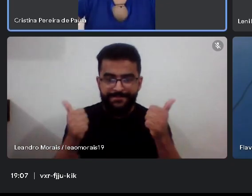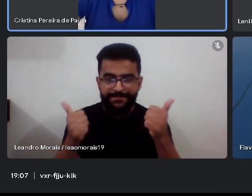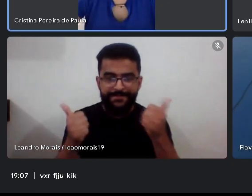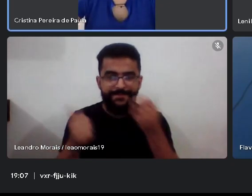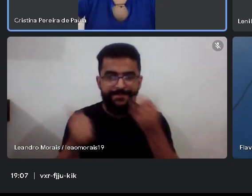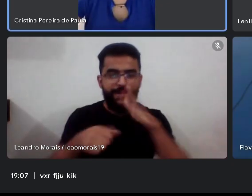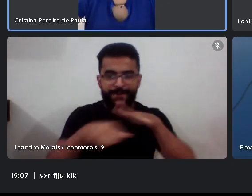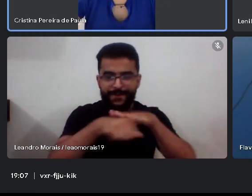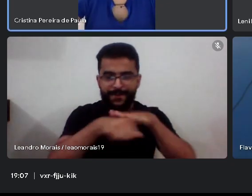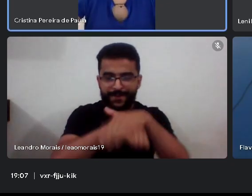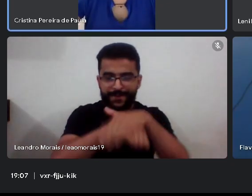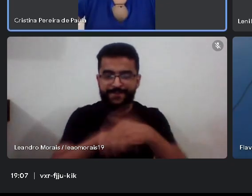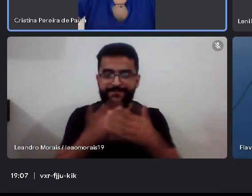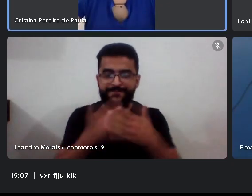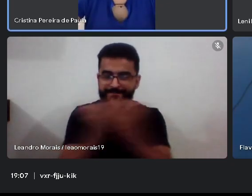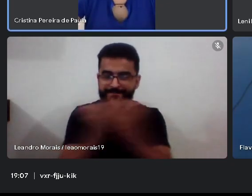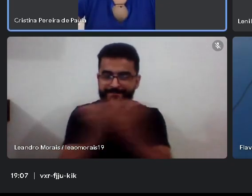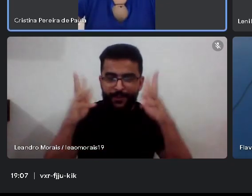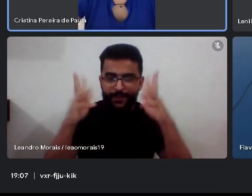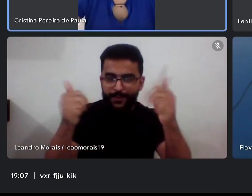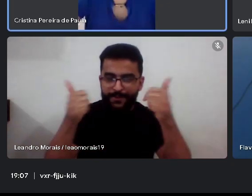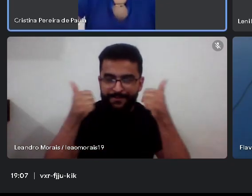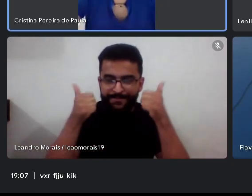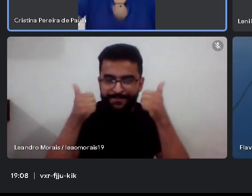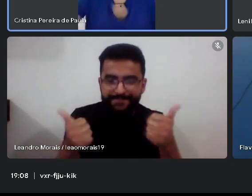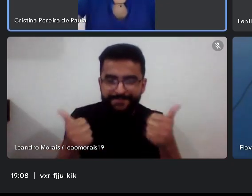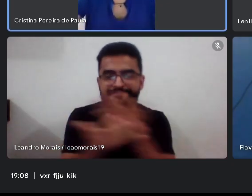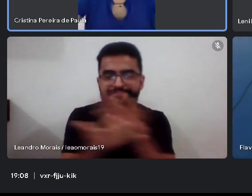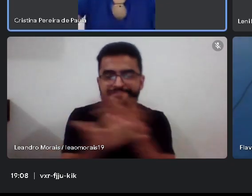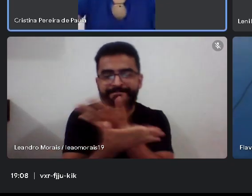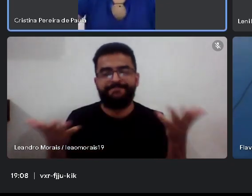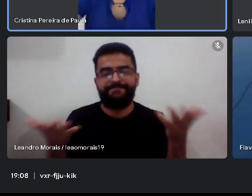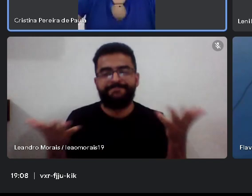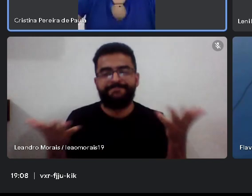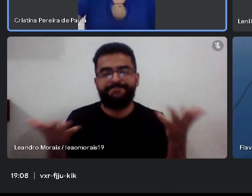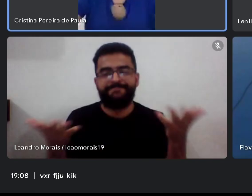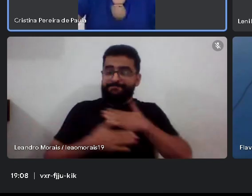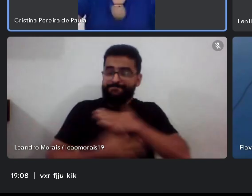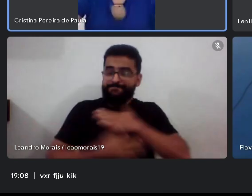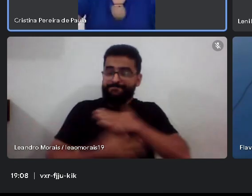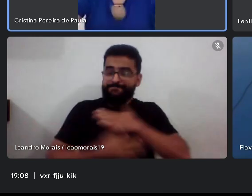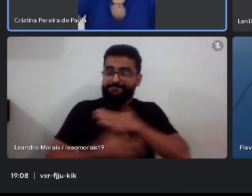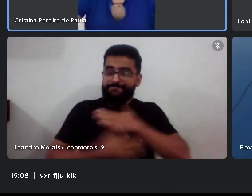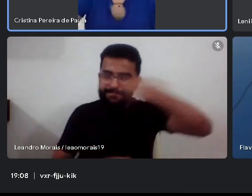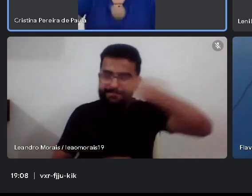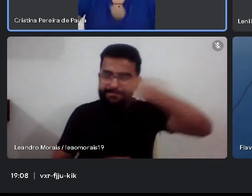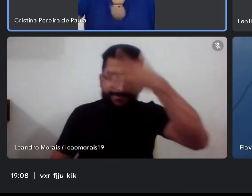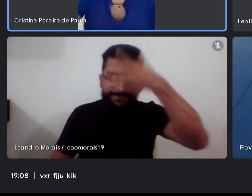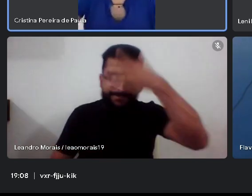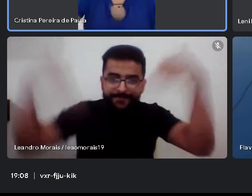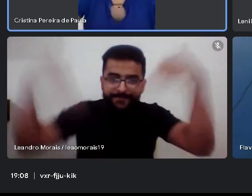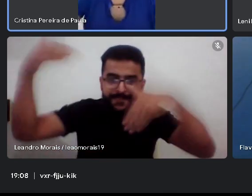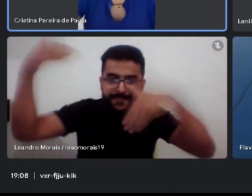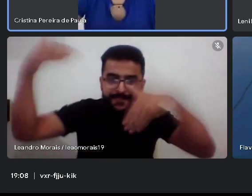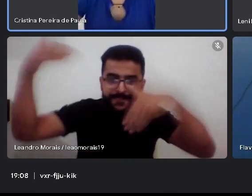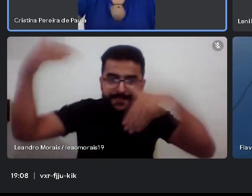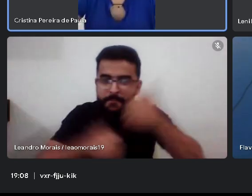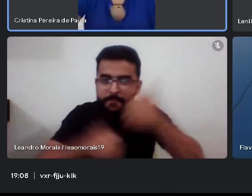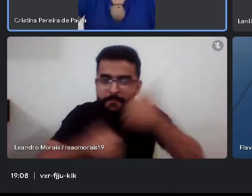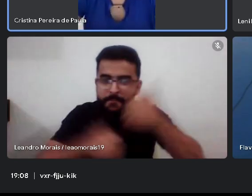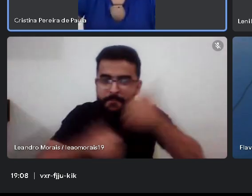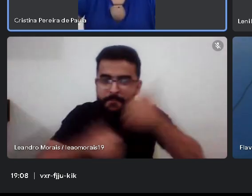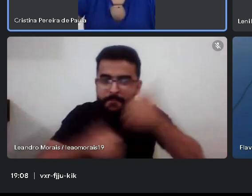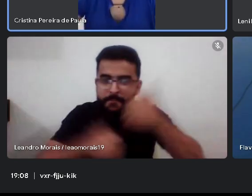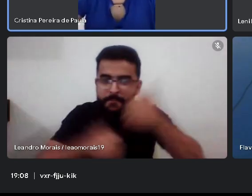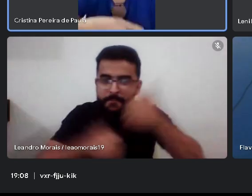Olá, boa noite a todos, tudo bem? Estou muito feliz